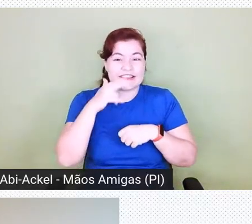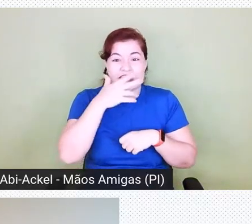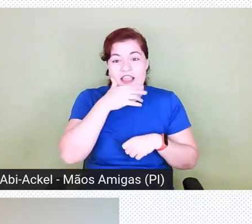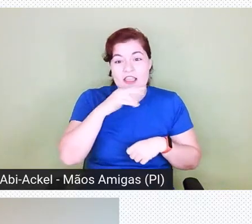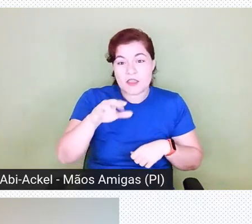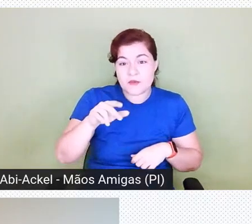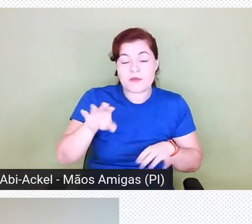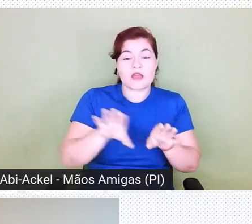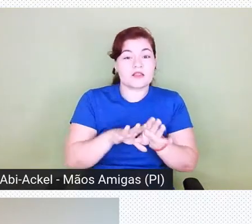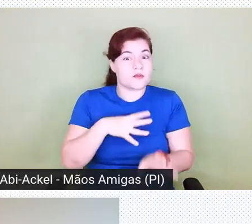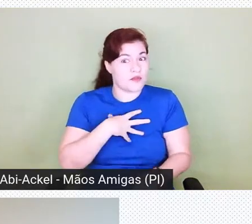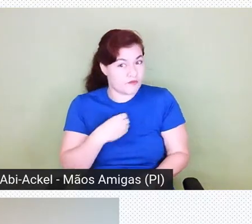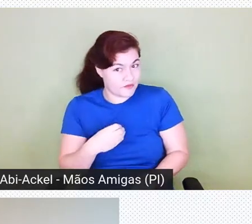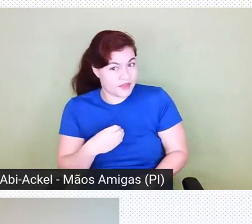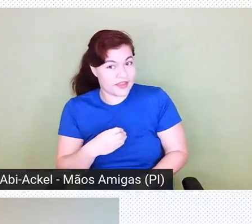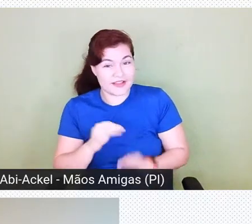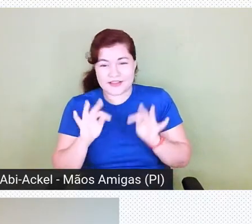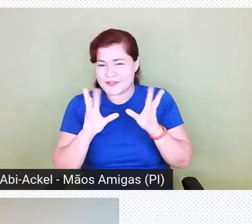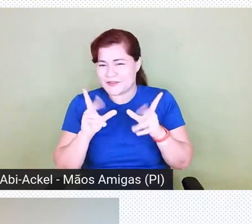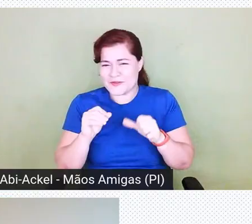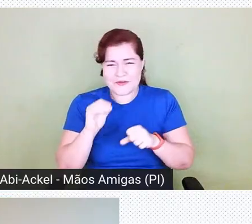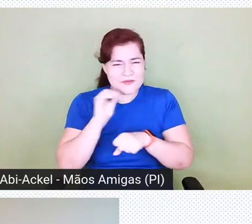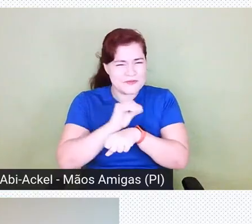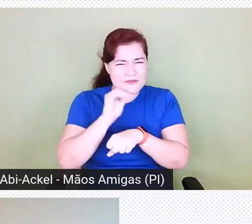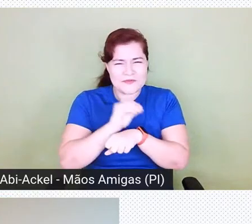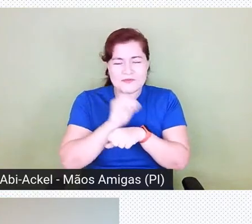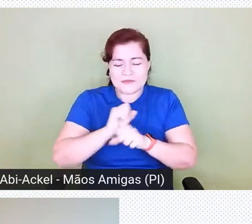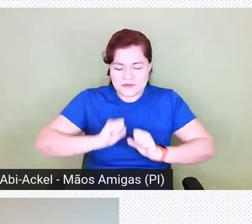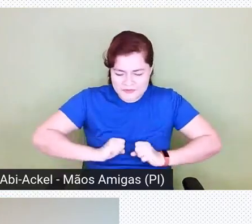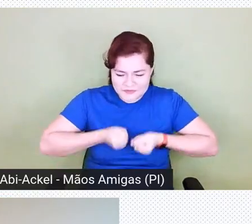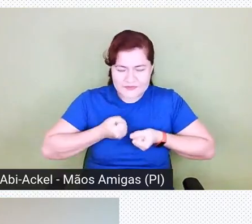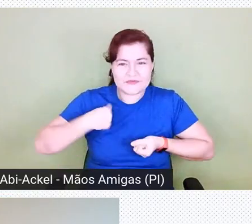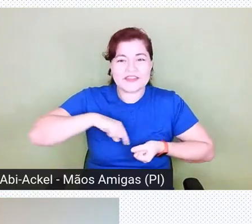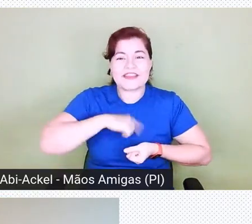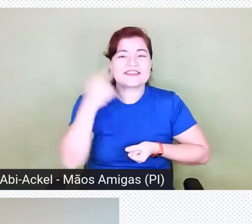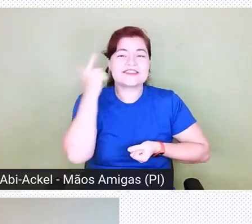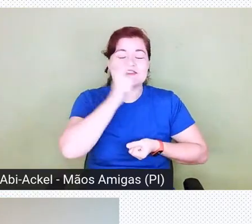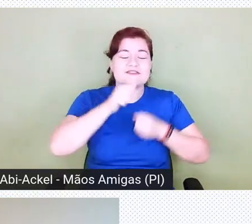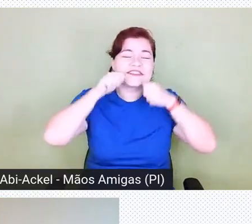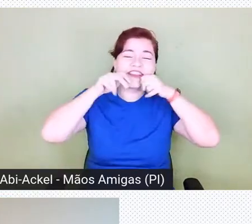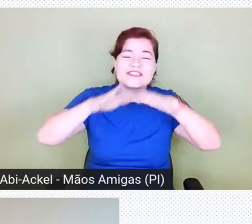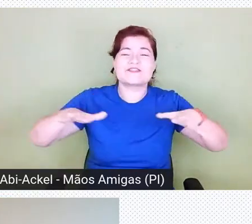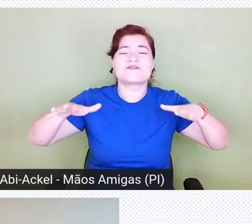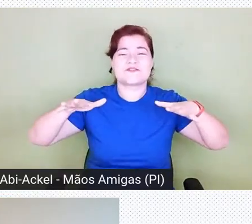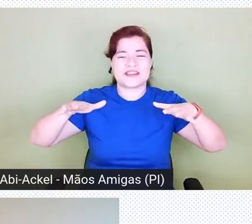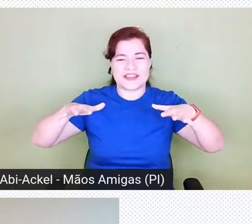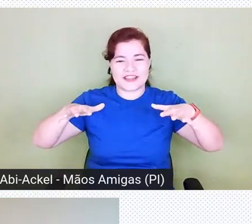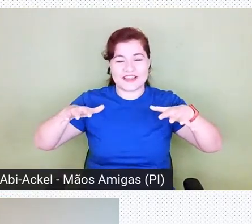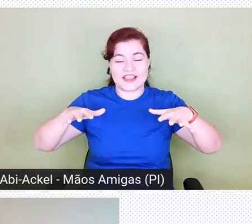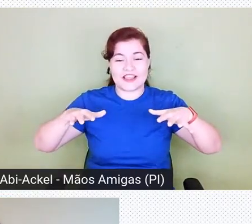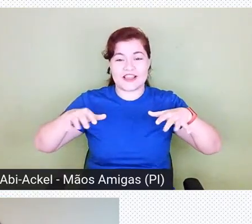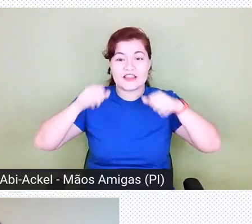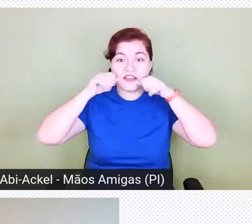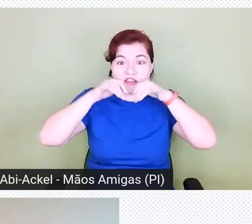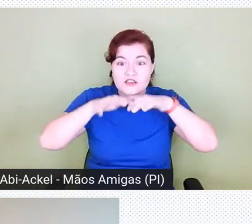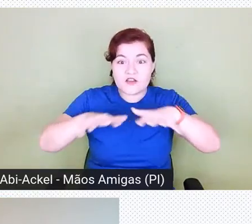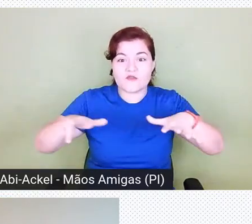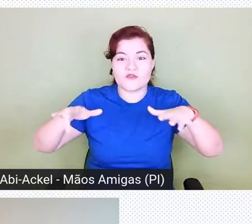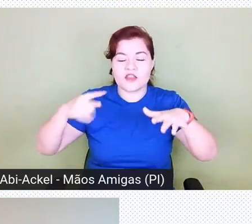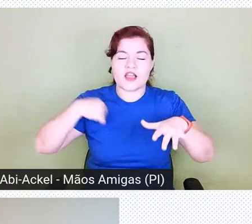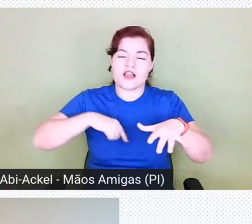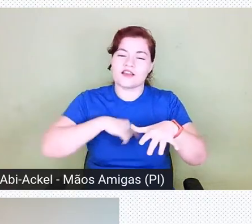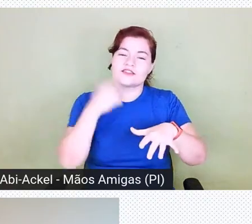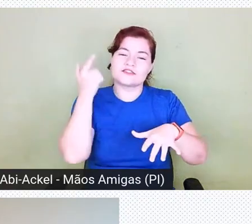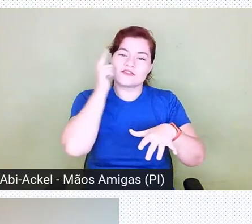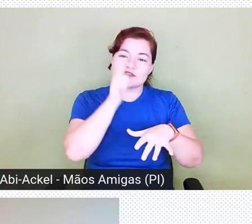minha filha, todo mundo aí que dá muita força para que a gente possa divulgar. E divulgando, nós